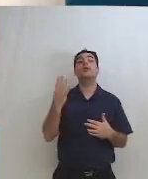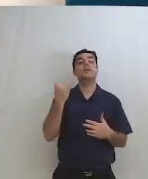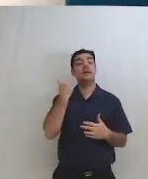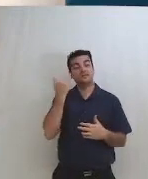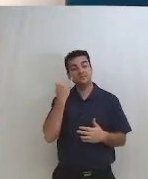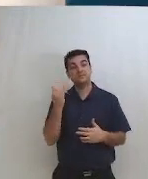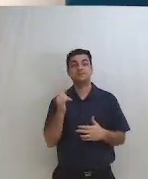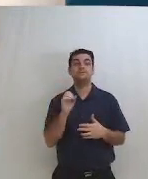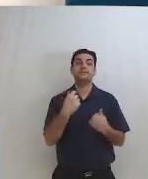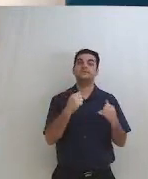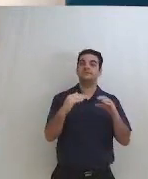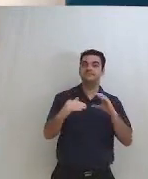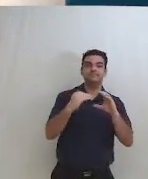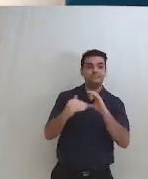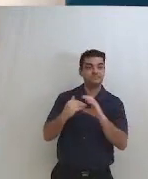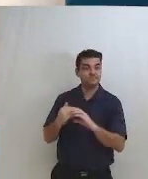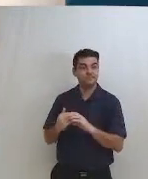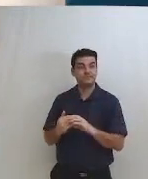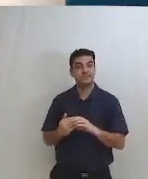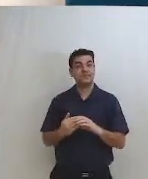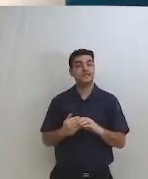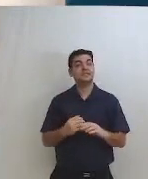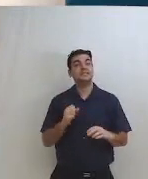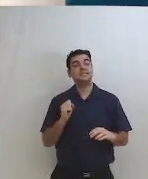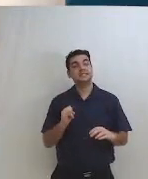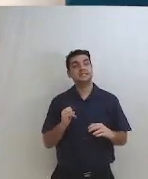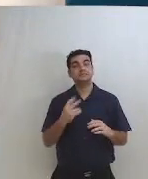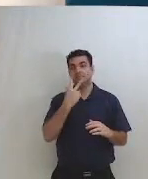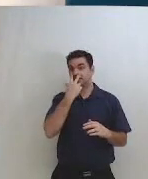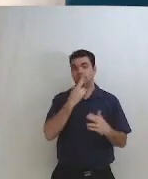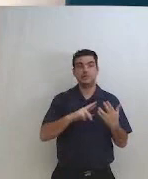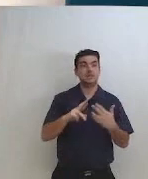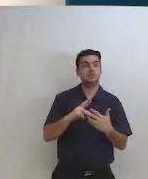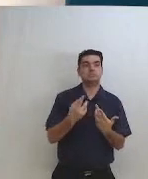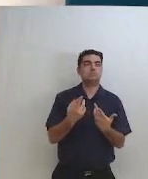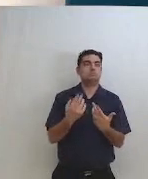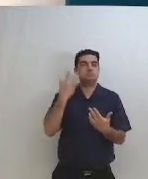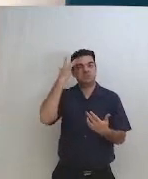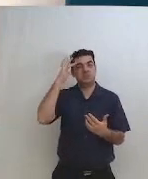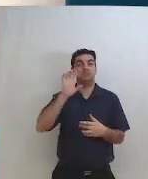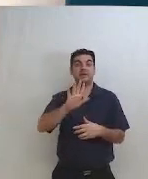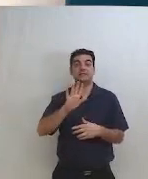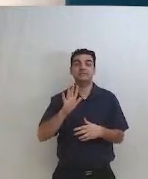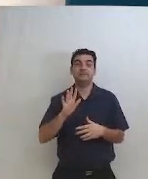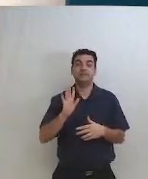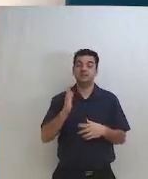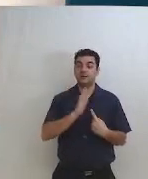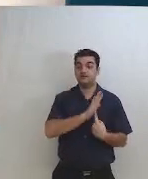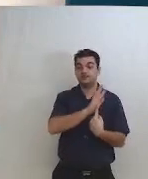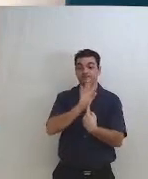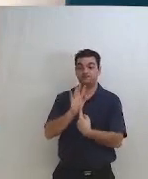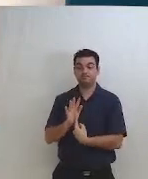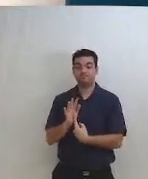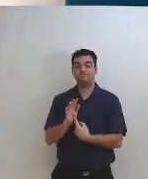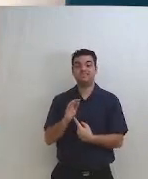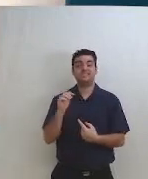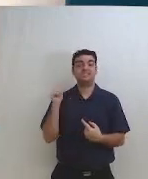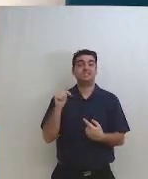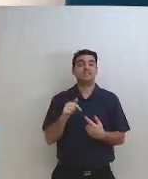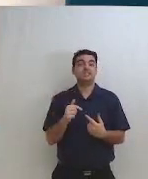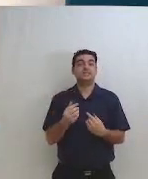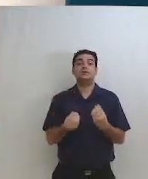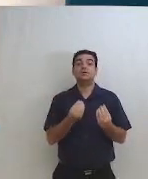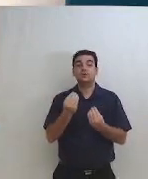esses níveis, há uma relação que termina com o etc., o que por si só já mostra que há a possibilidade de serem encaminhadas informações